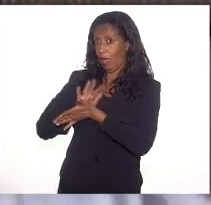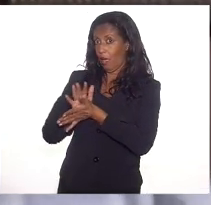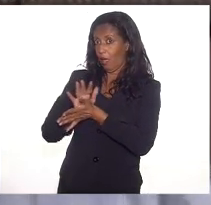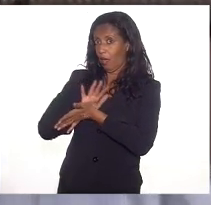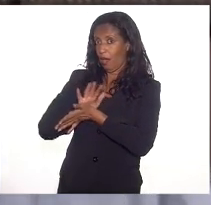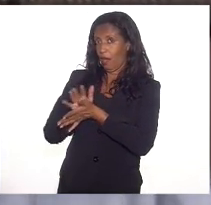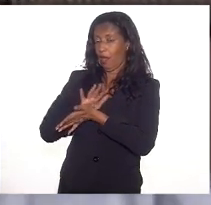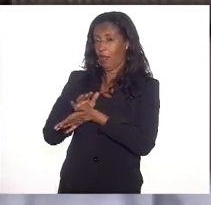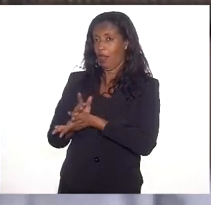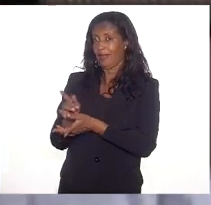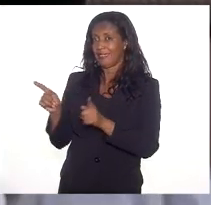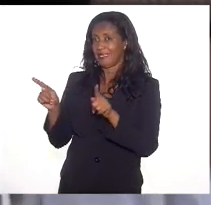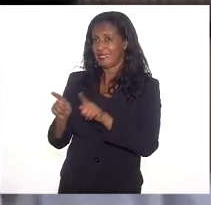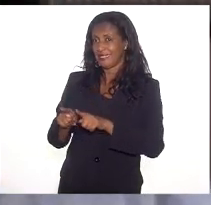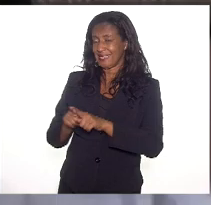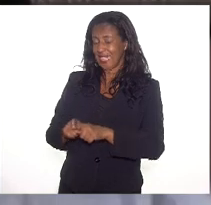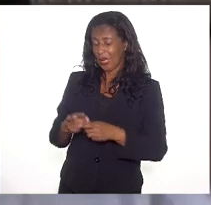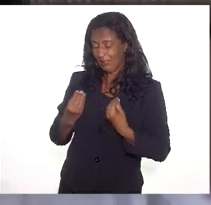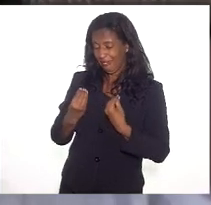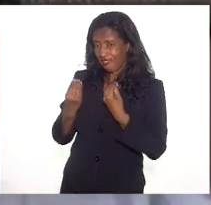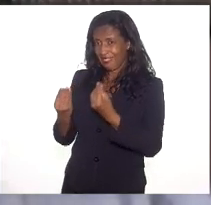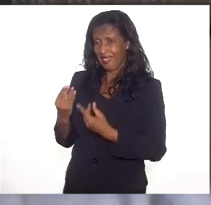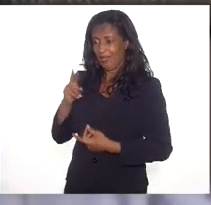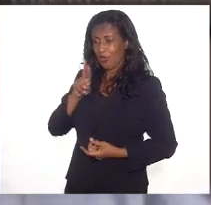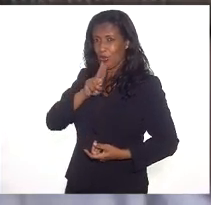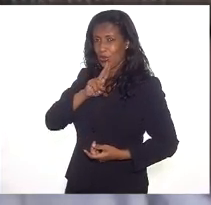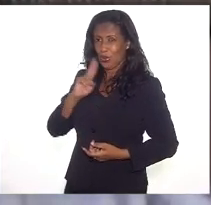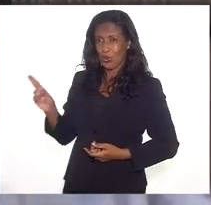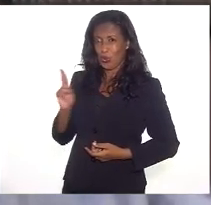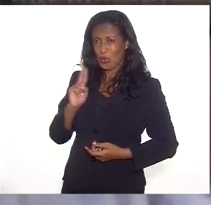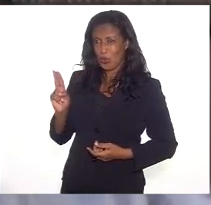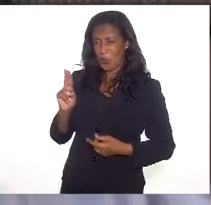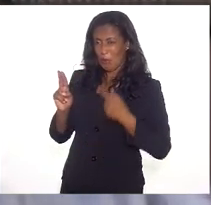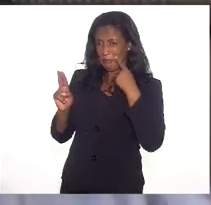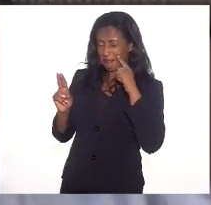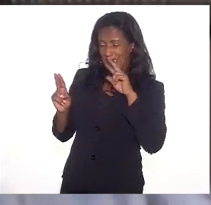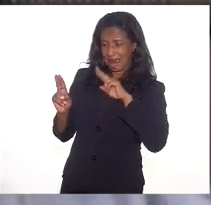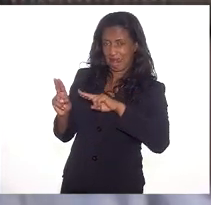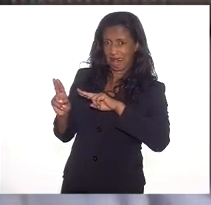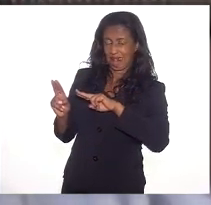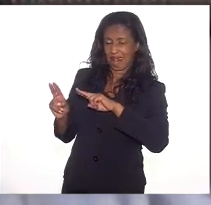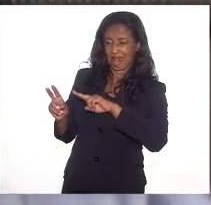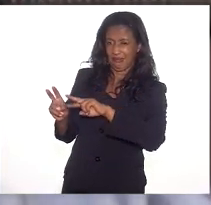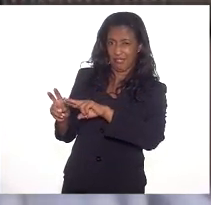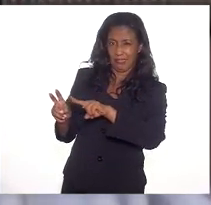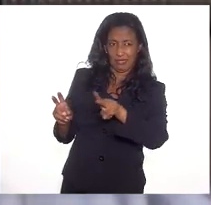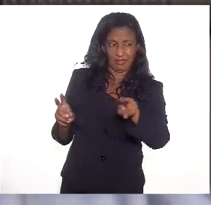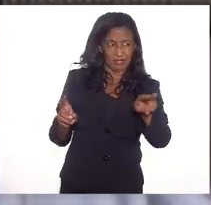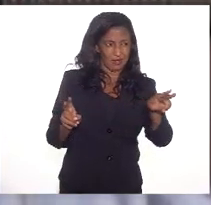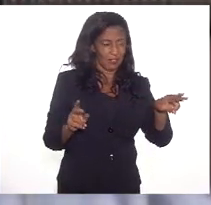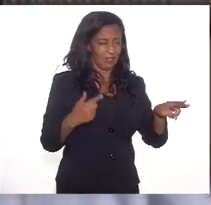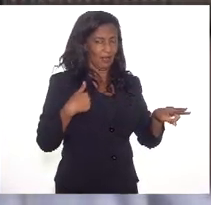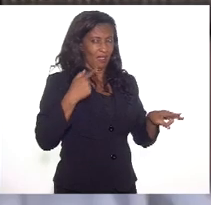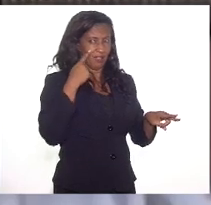gente dá nome e olha para as categorias e para as anomias sociais, a gente vai